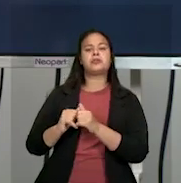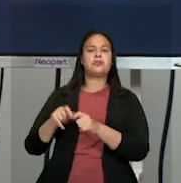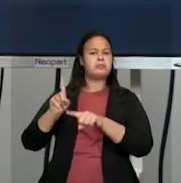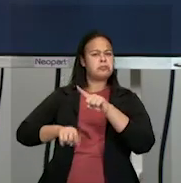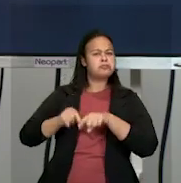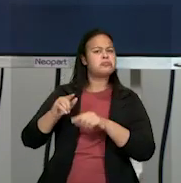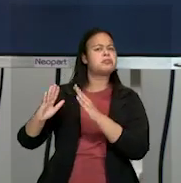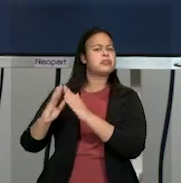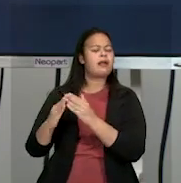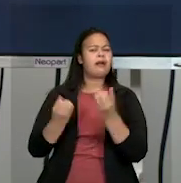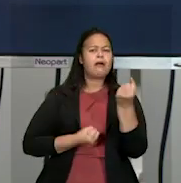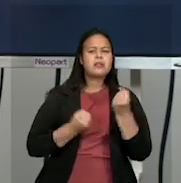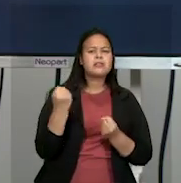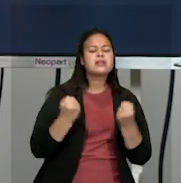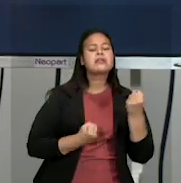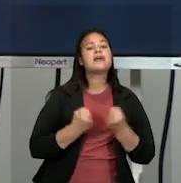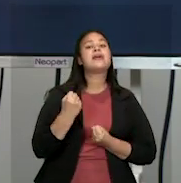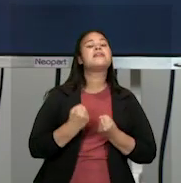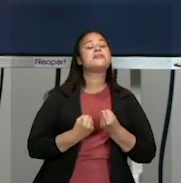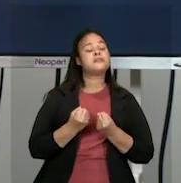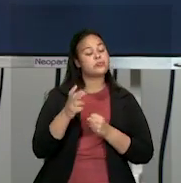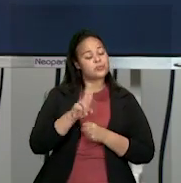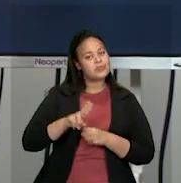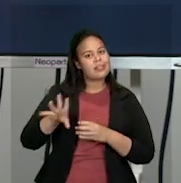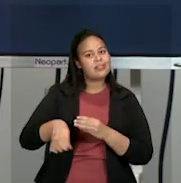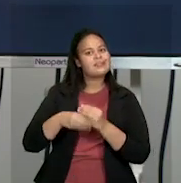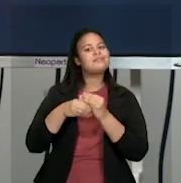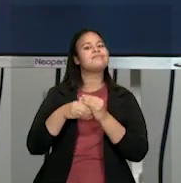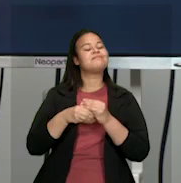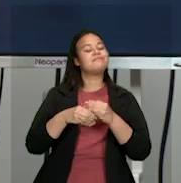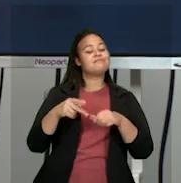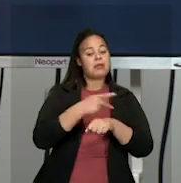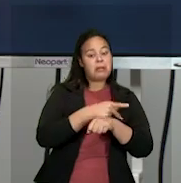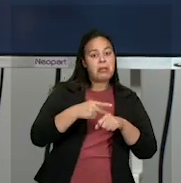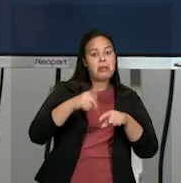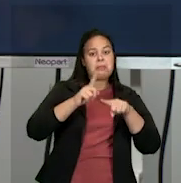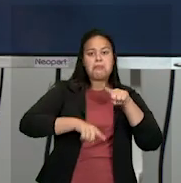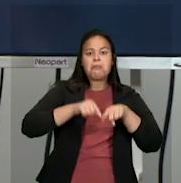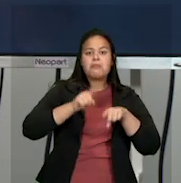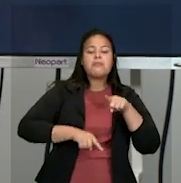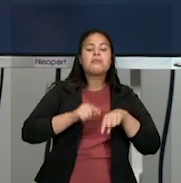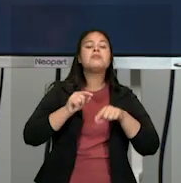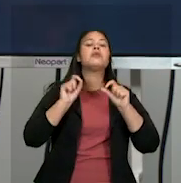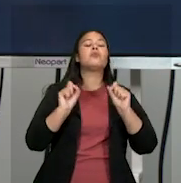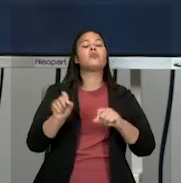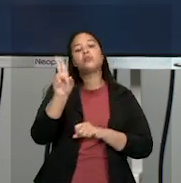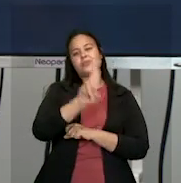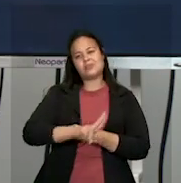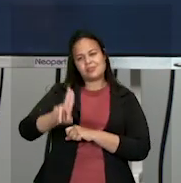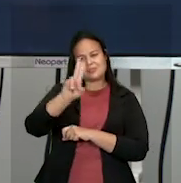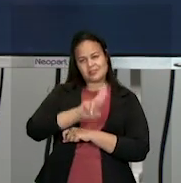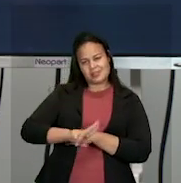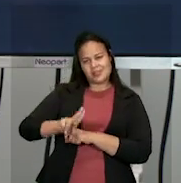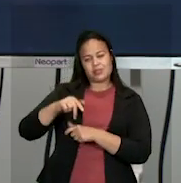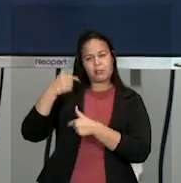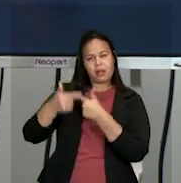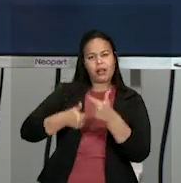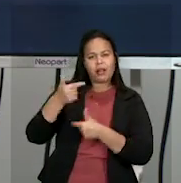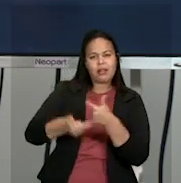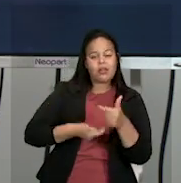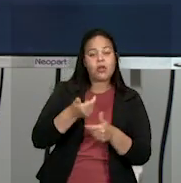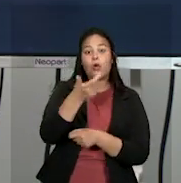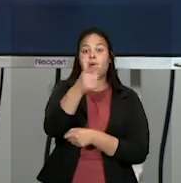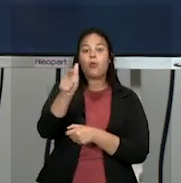fazer carros. Então, matéria-prima é aquilo que vai ser usado para produzir uma outra